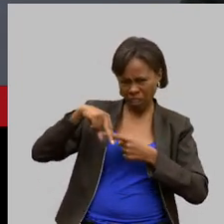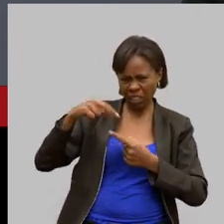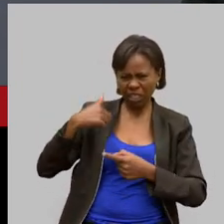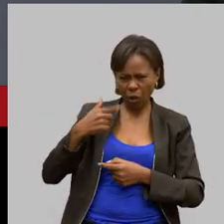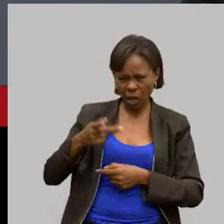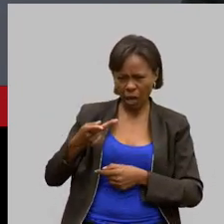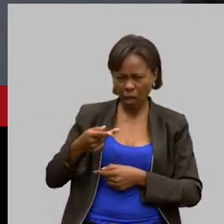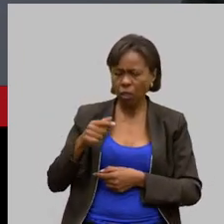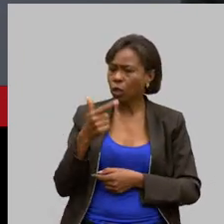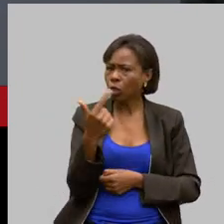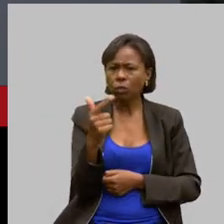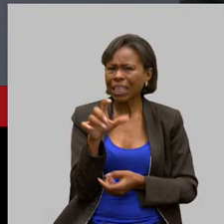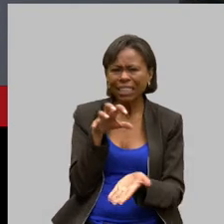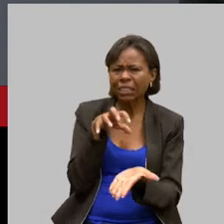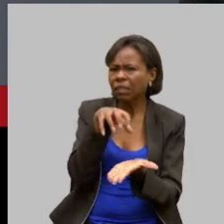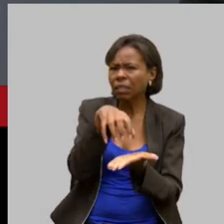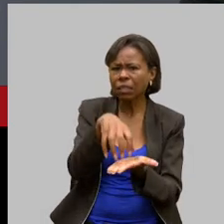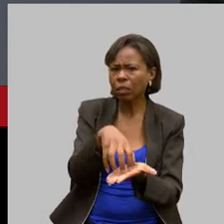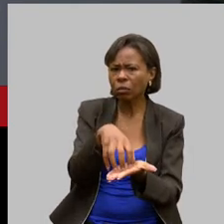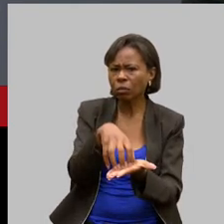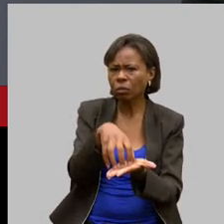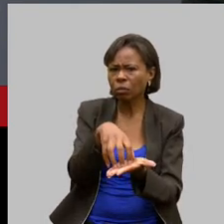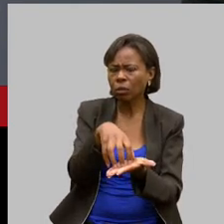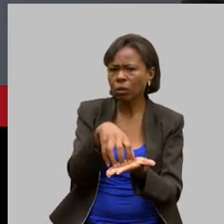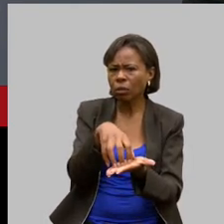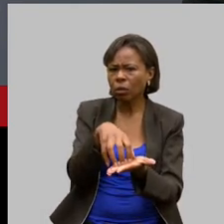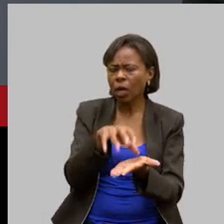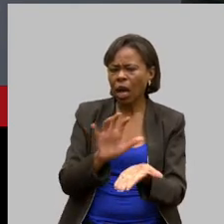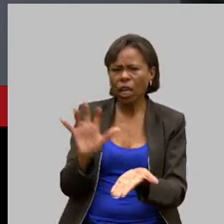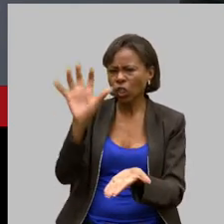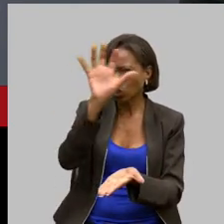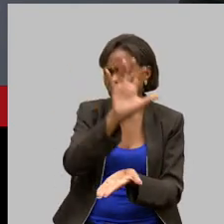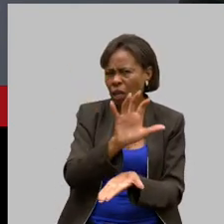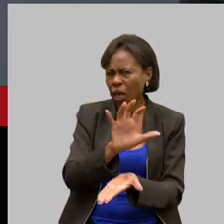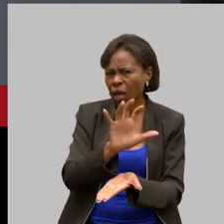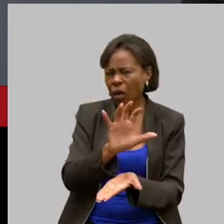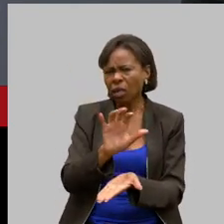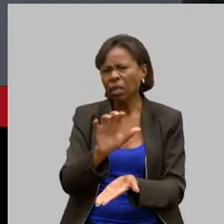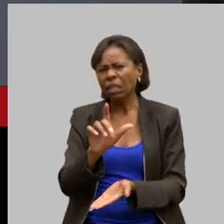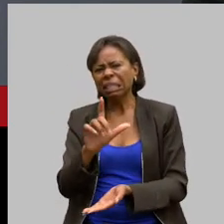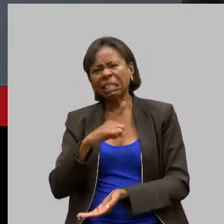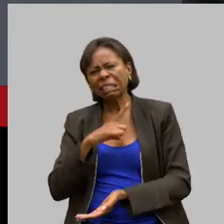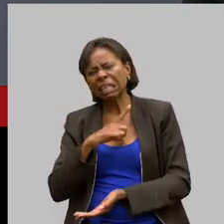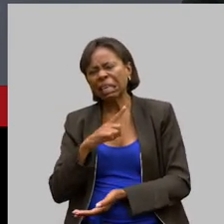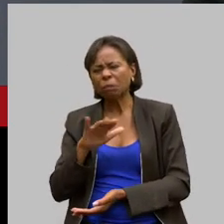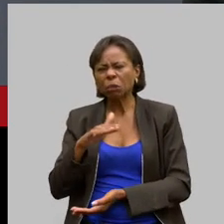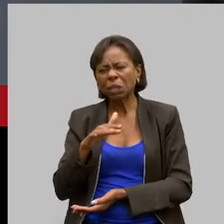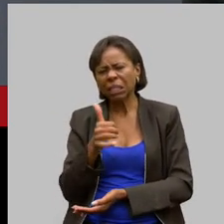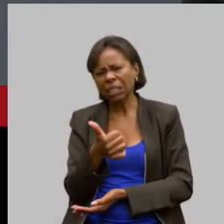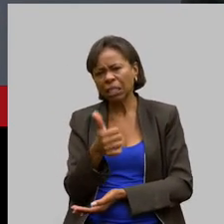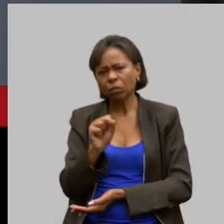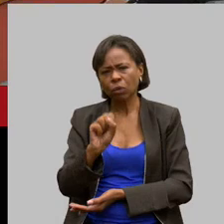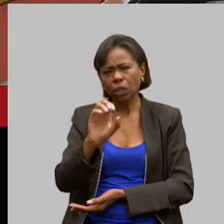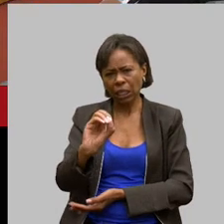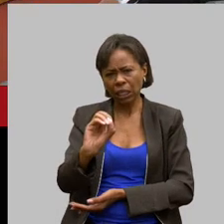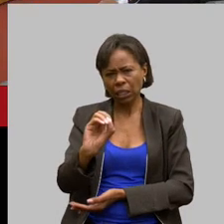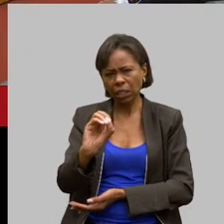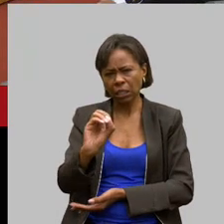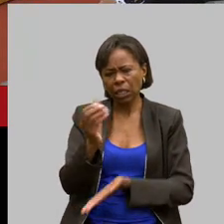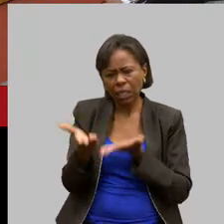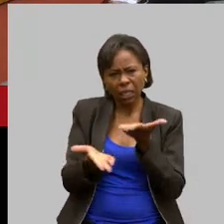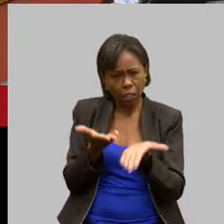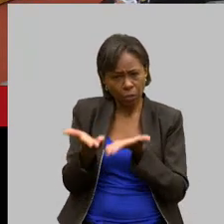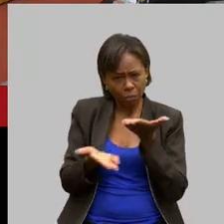centros macror regionais nem os regionais e tem acho que se não me engano um pouco mais de 100 180 centros serviços especializados de